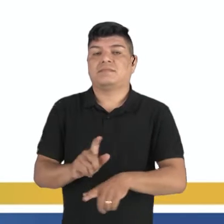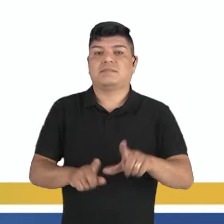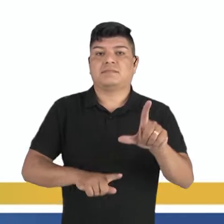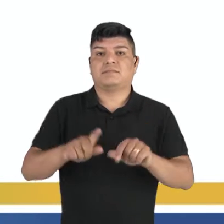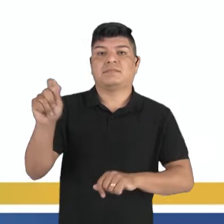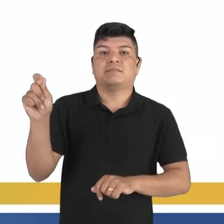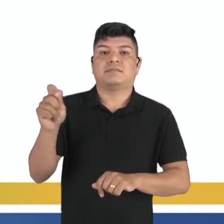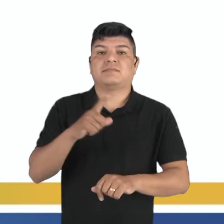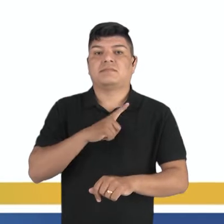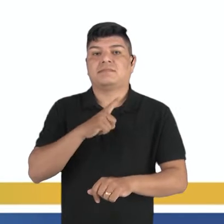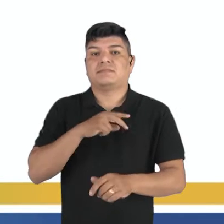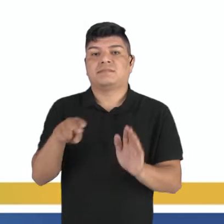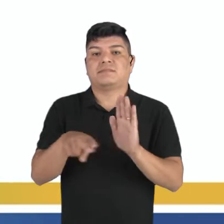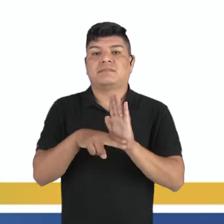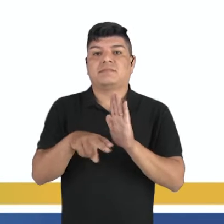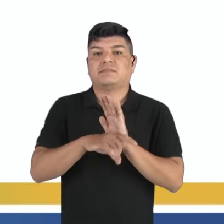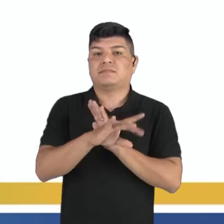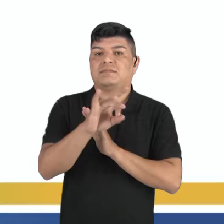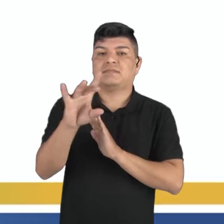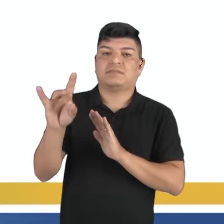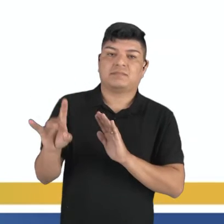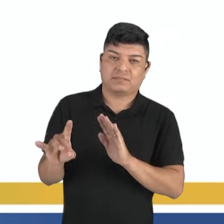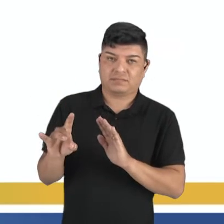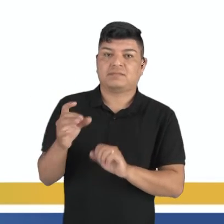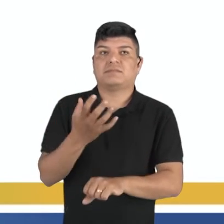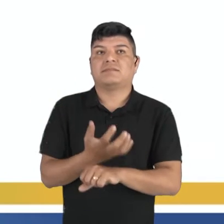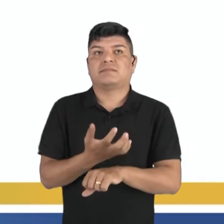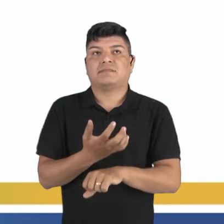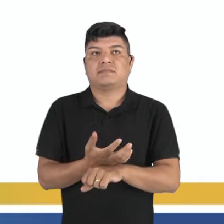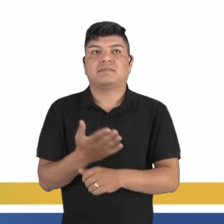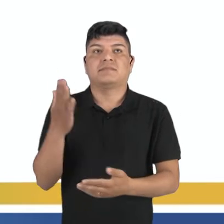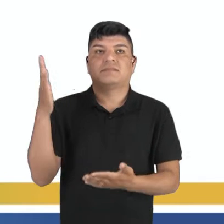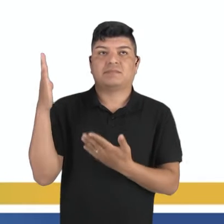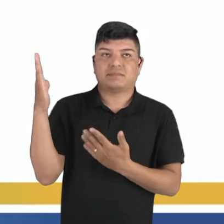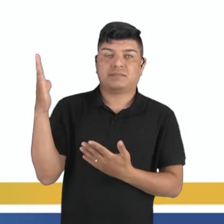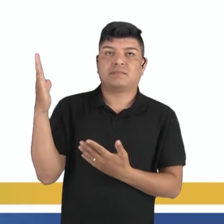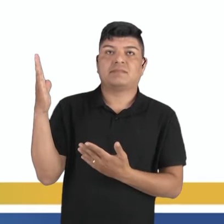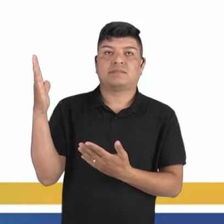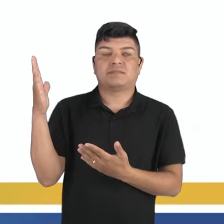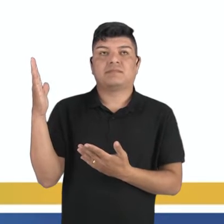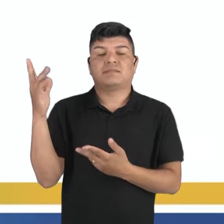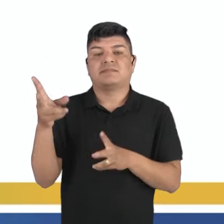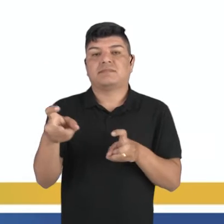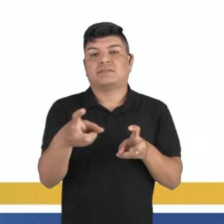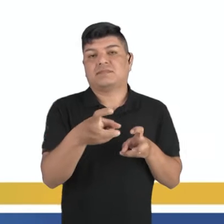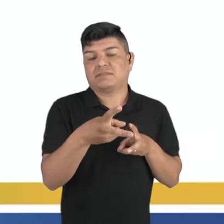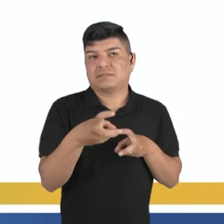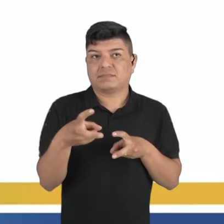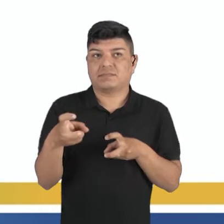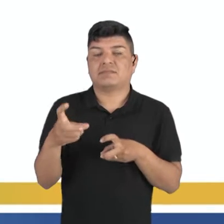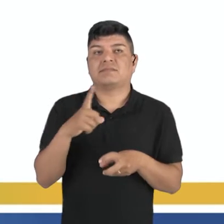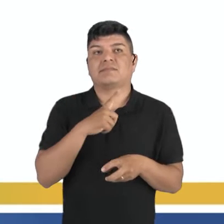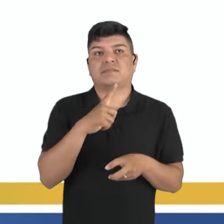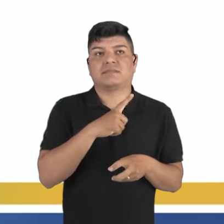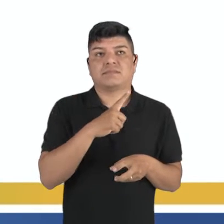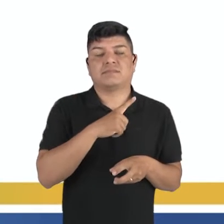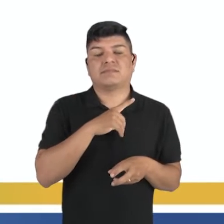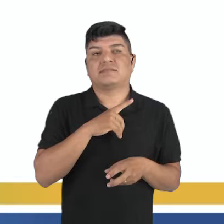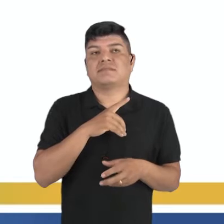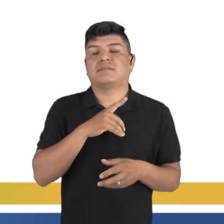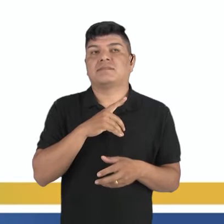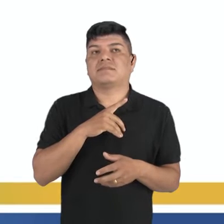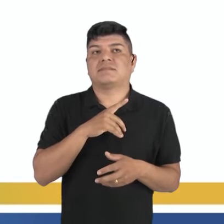obteve as seguintes notas em cada componente curricular aí no terceiro bimestre, Então, percebam aí que nós temos,